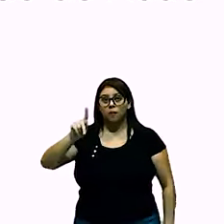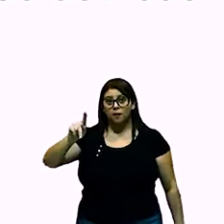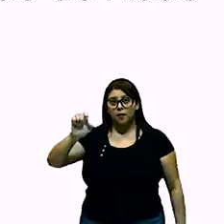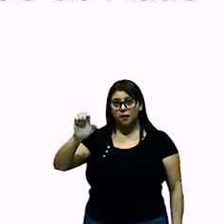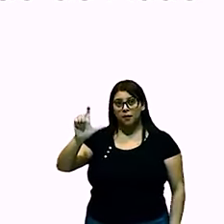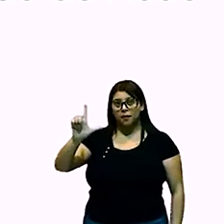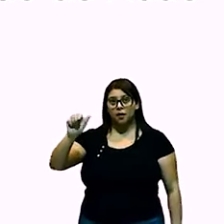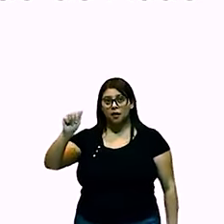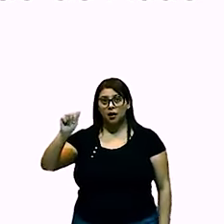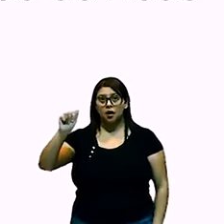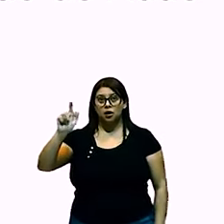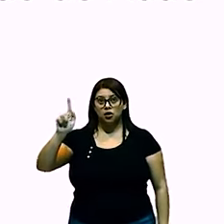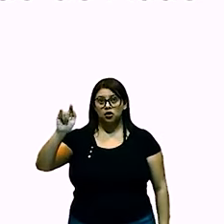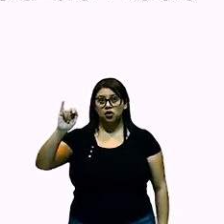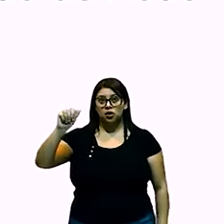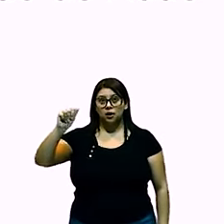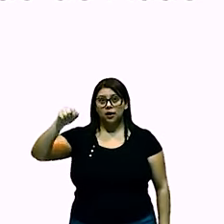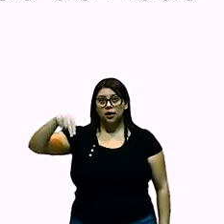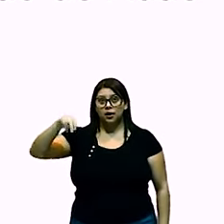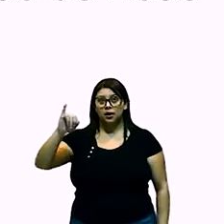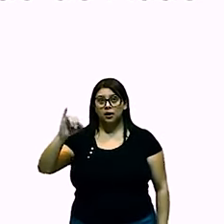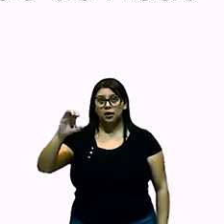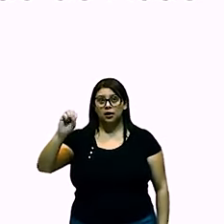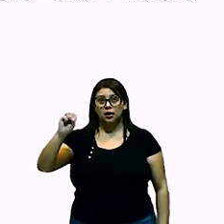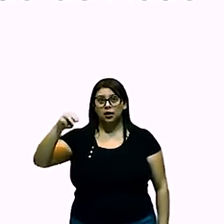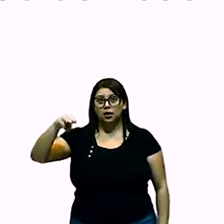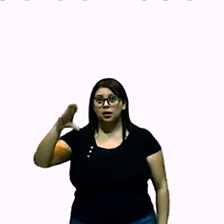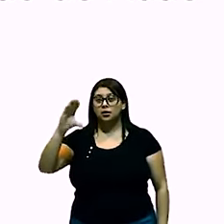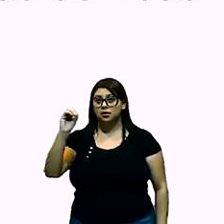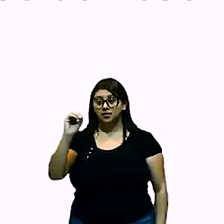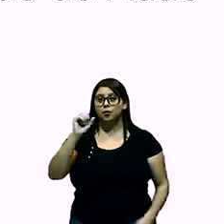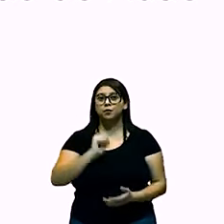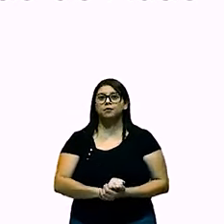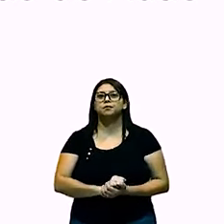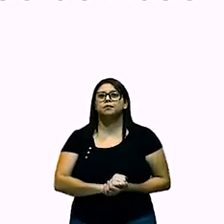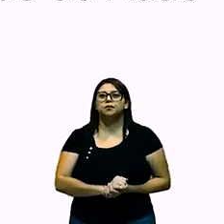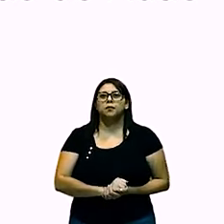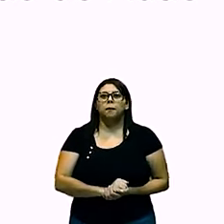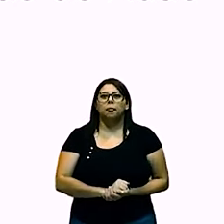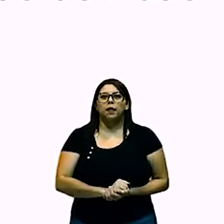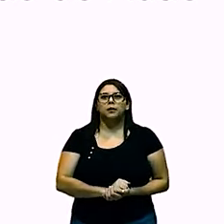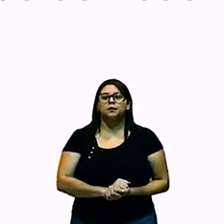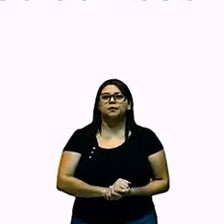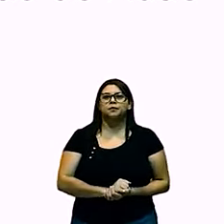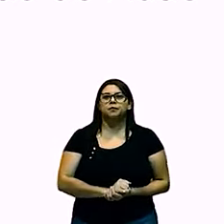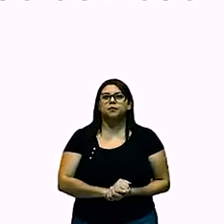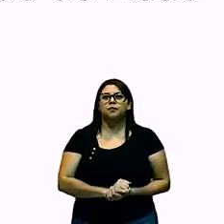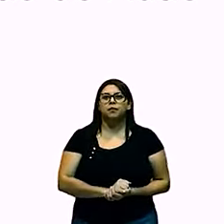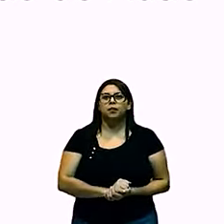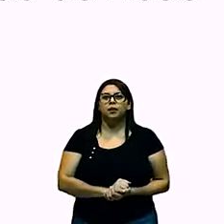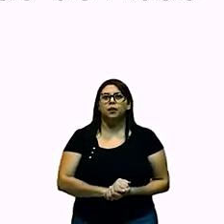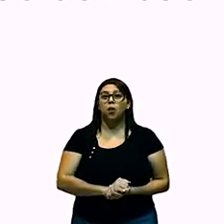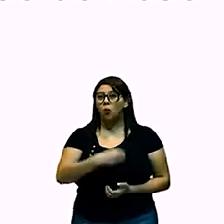bispo Pelágio, um bispo britânico. E o que é que ele dizia? Ele negava a